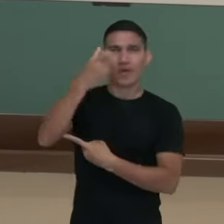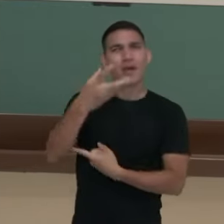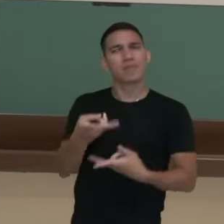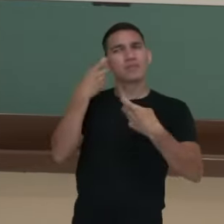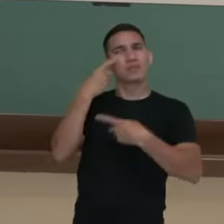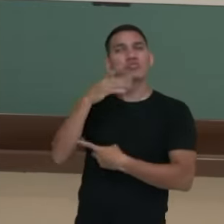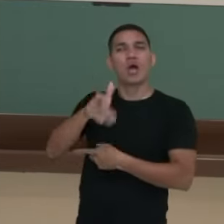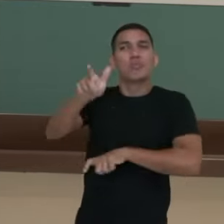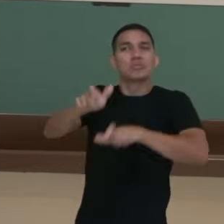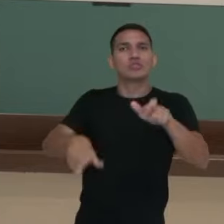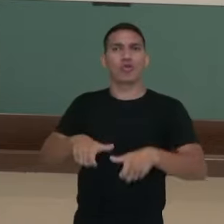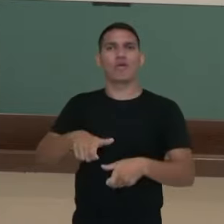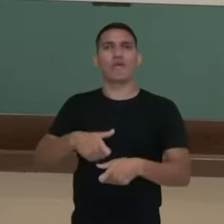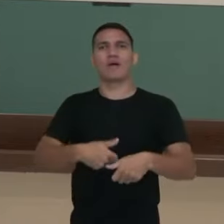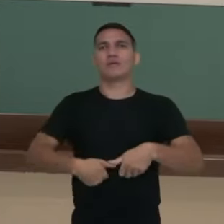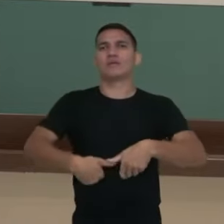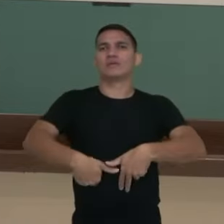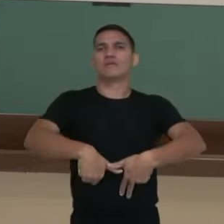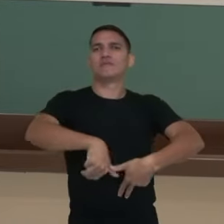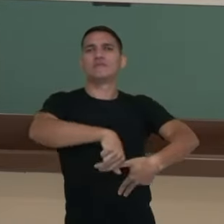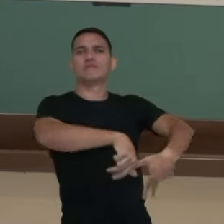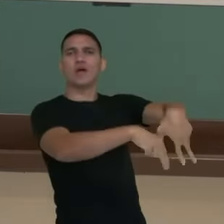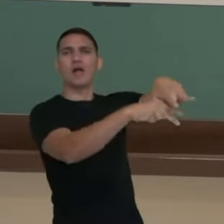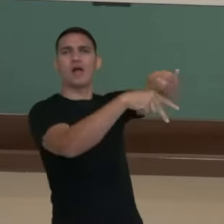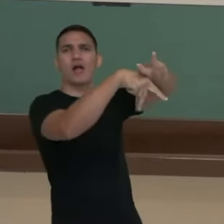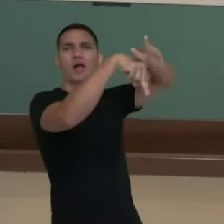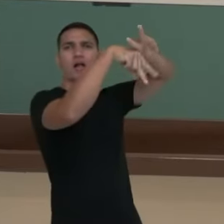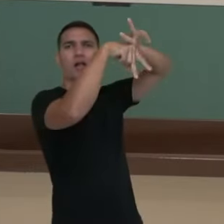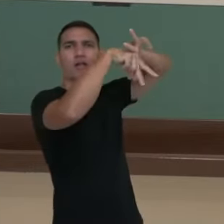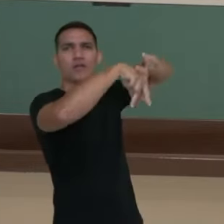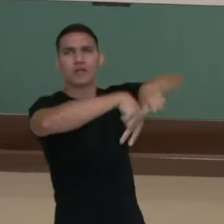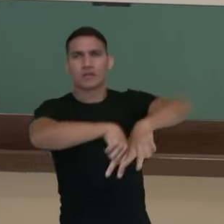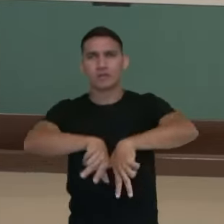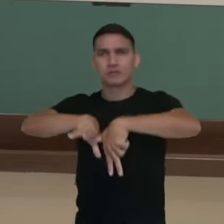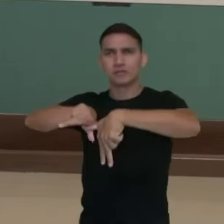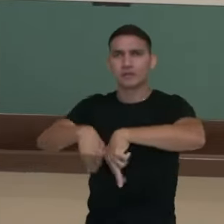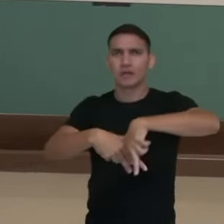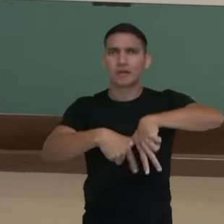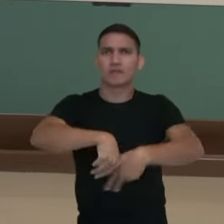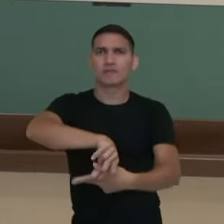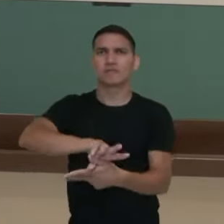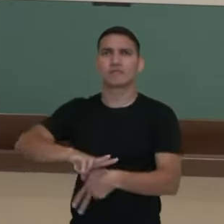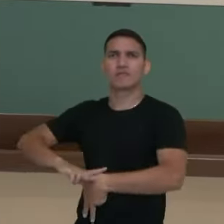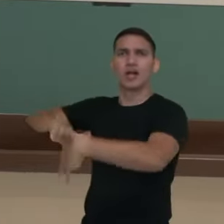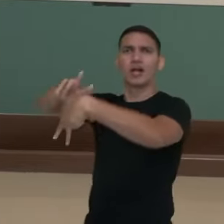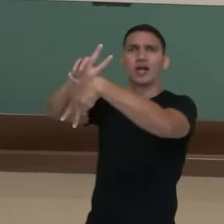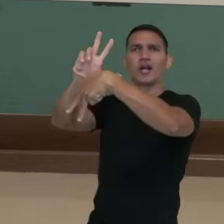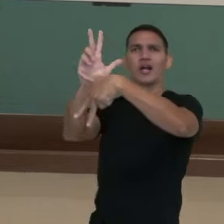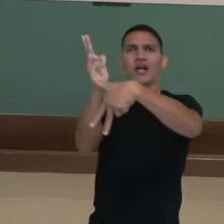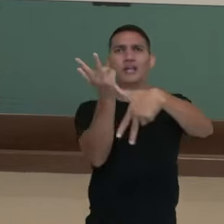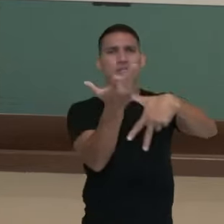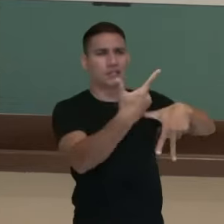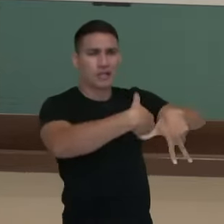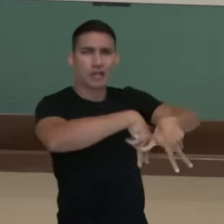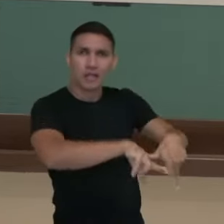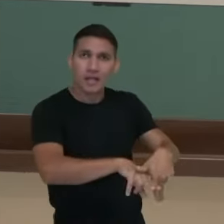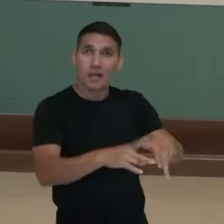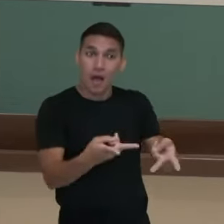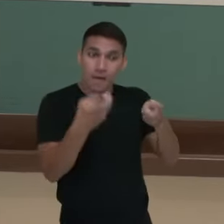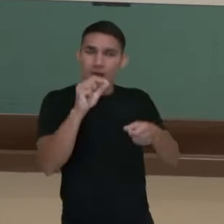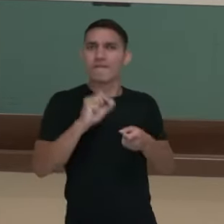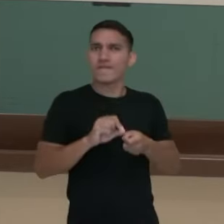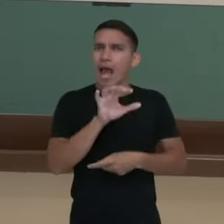bailarinos que erguem, né, a bailarina no alto, seguram ela no alto, giram com ela no alto? Então veja